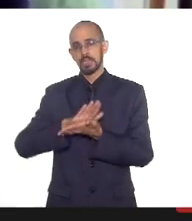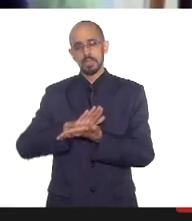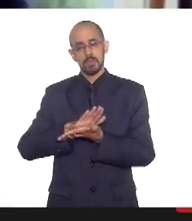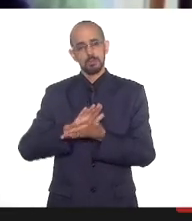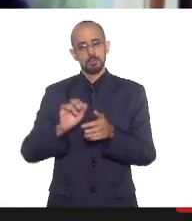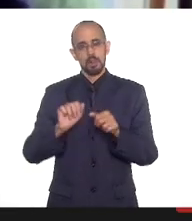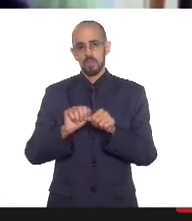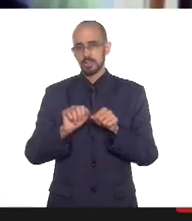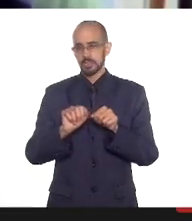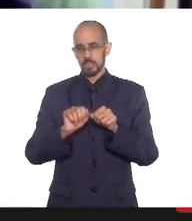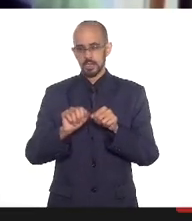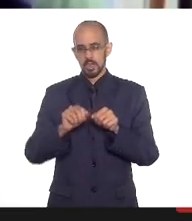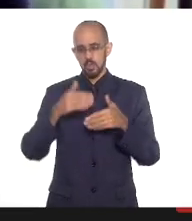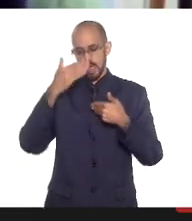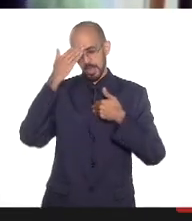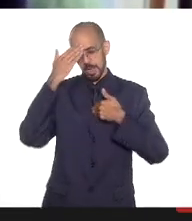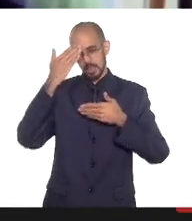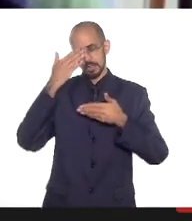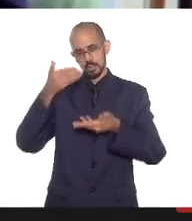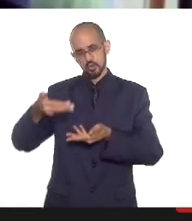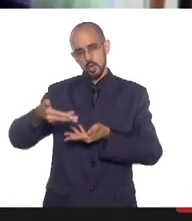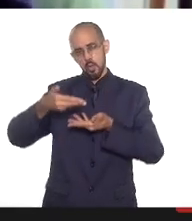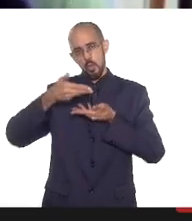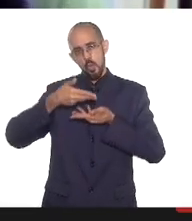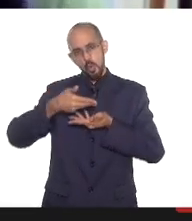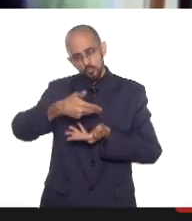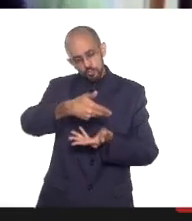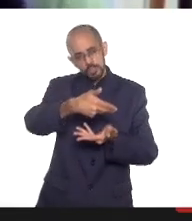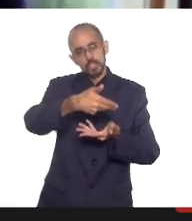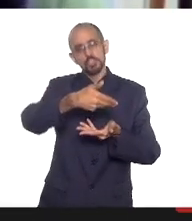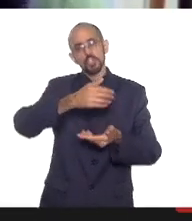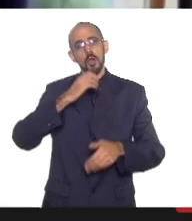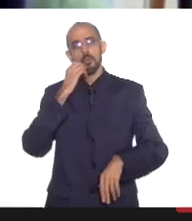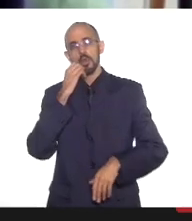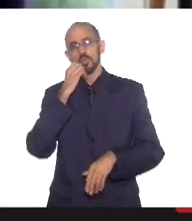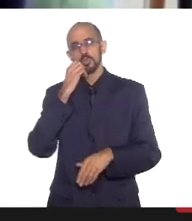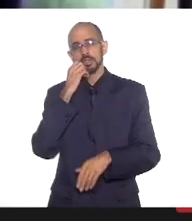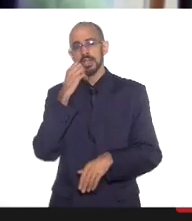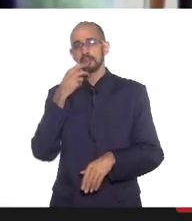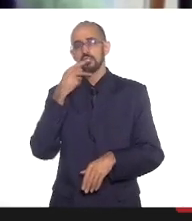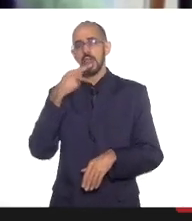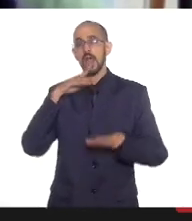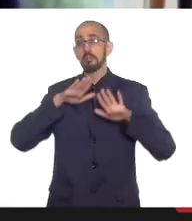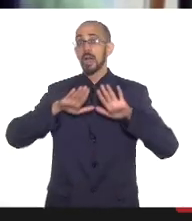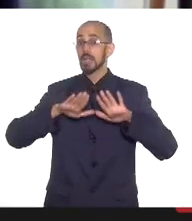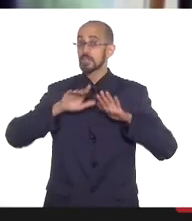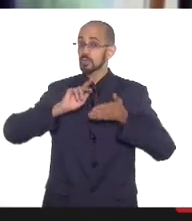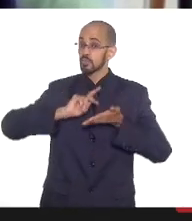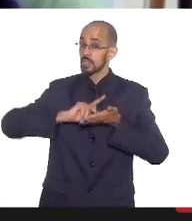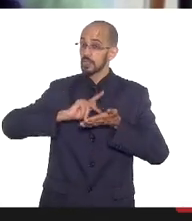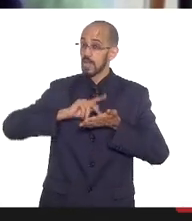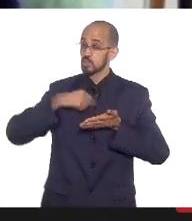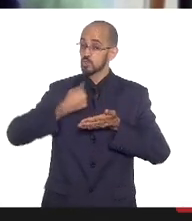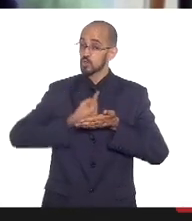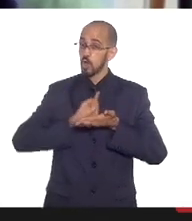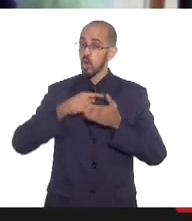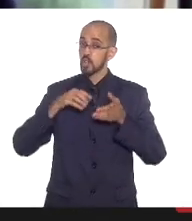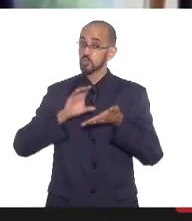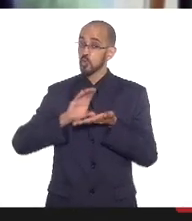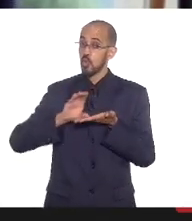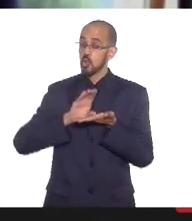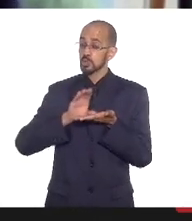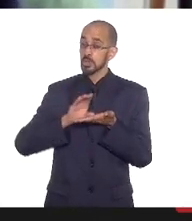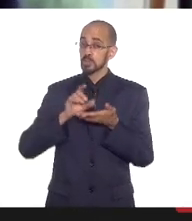eu agradeço o convite agradeço a oportunidade de falar mas realmente nós do Conselho estamos muito